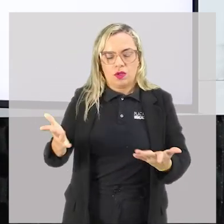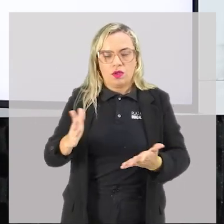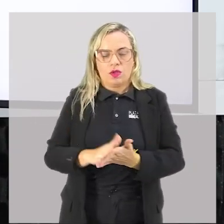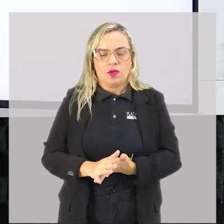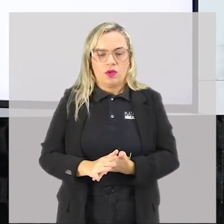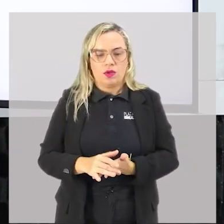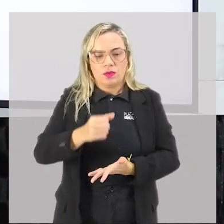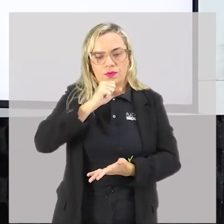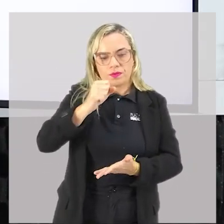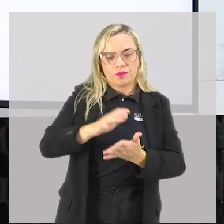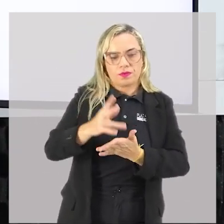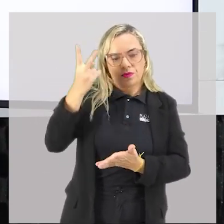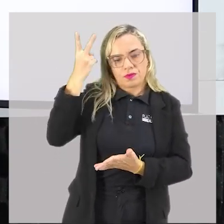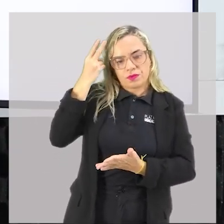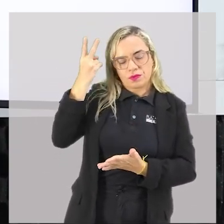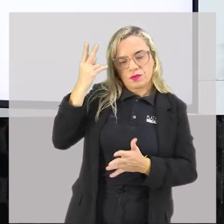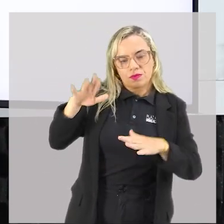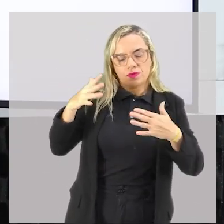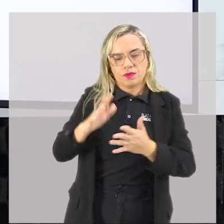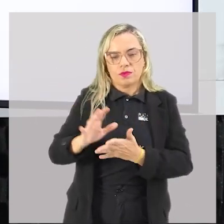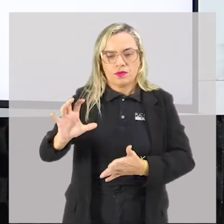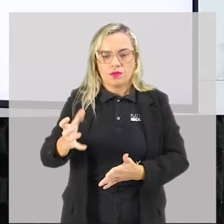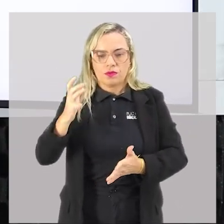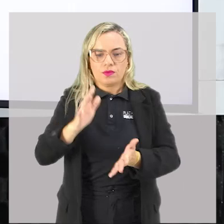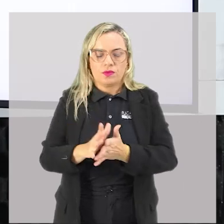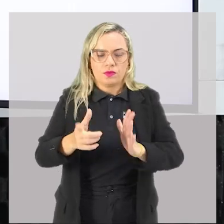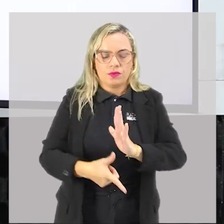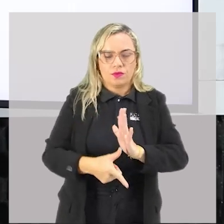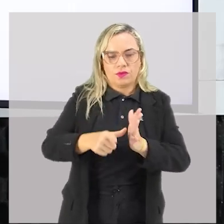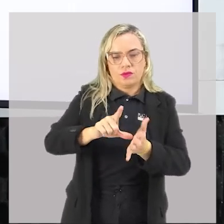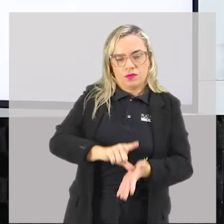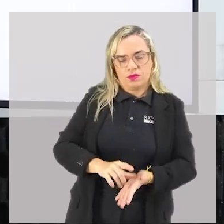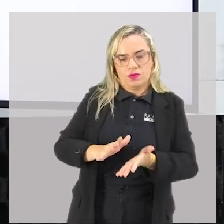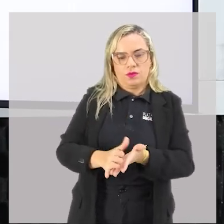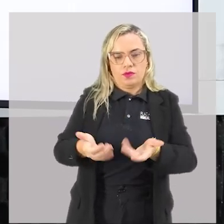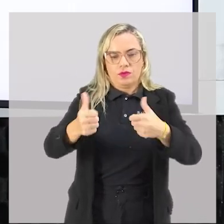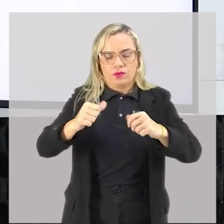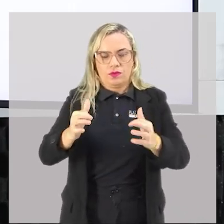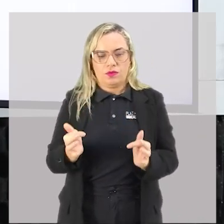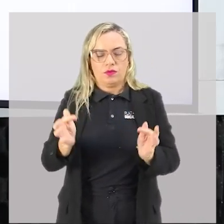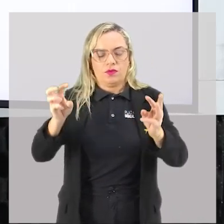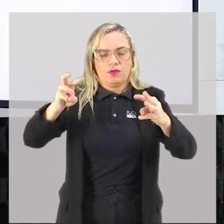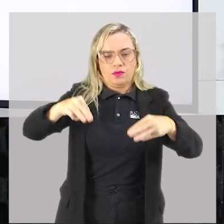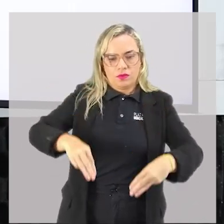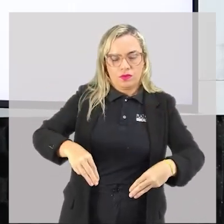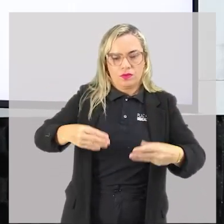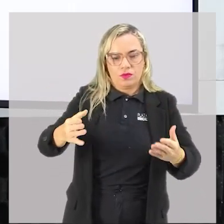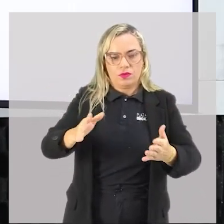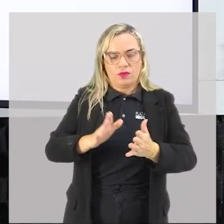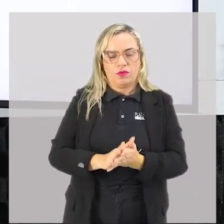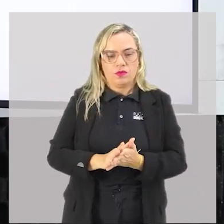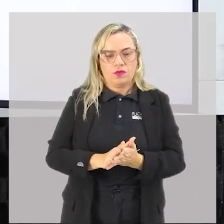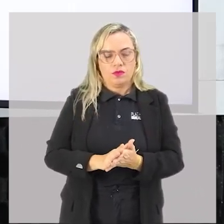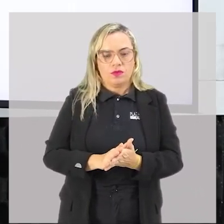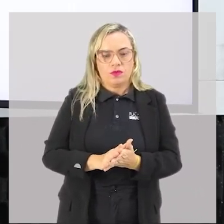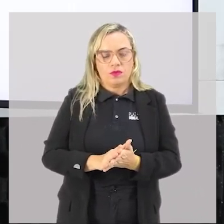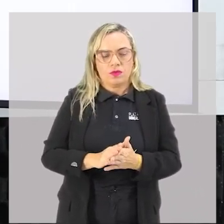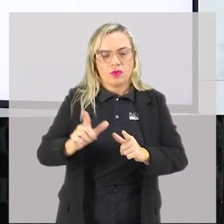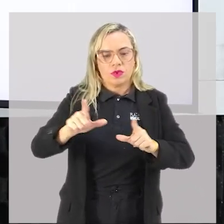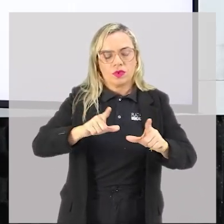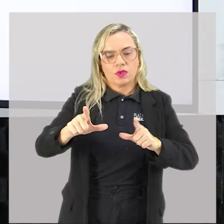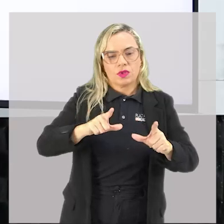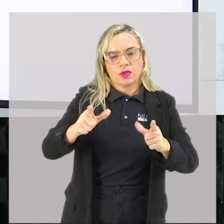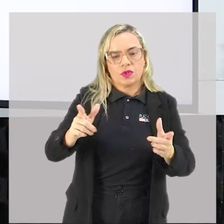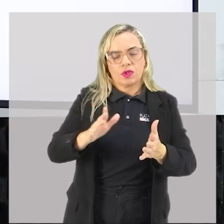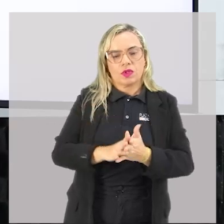normalmente elas acontecem antes de uma avaliação final dos currículos. Então, quando se pensa